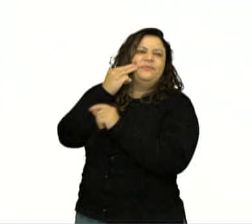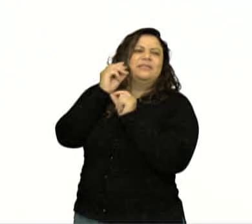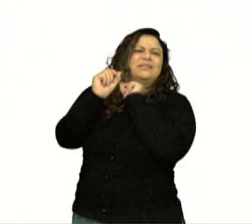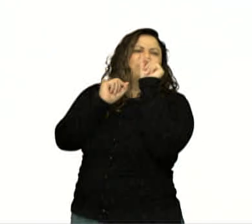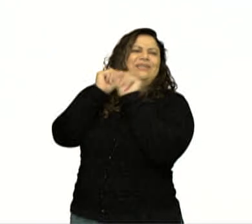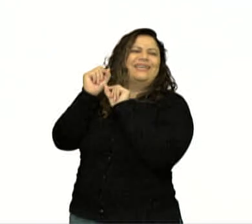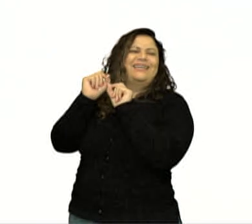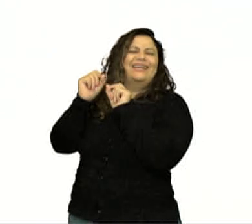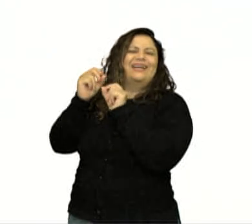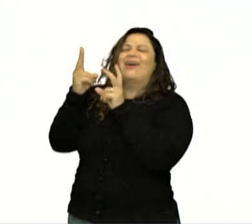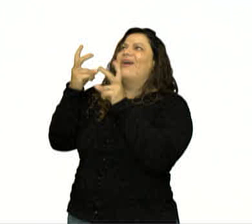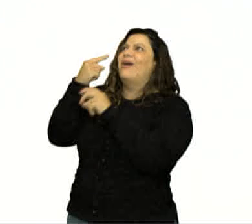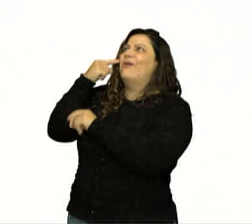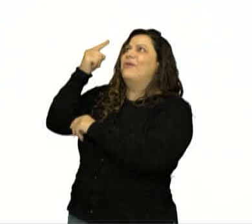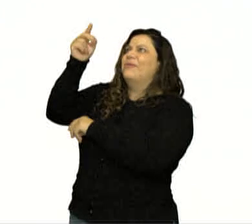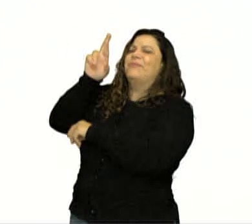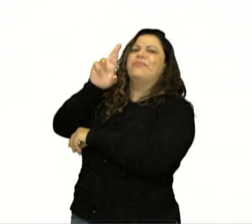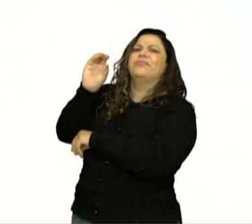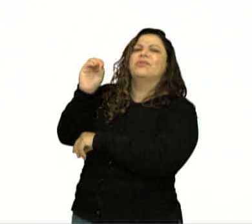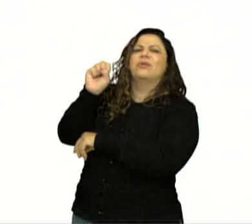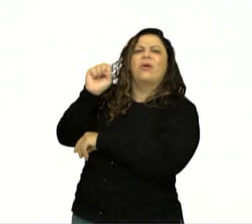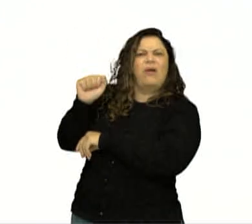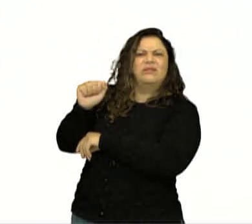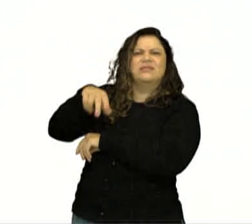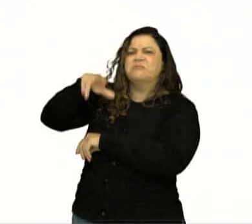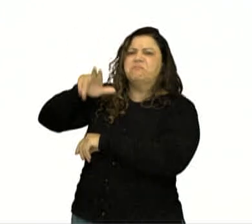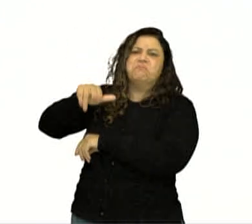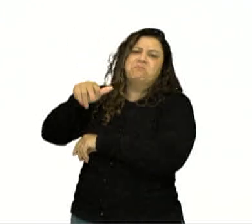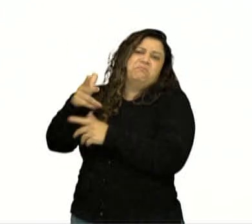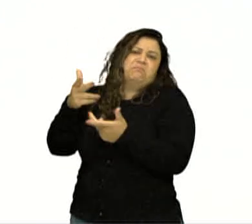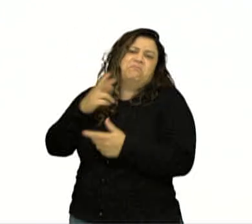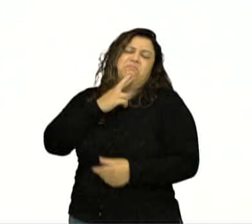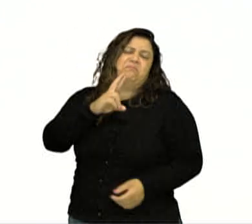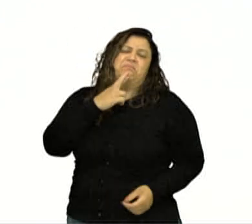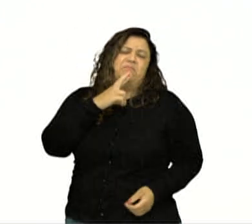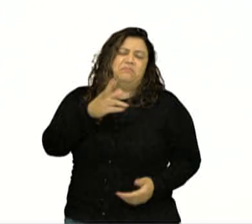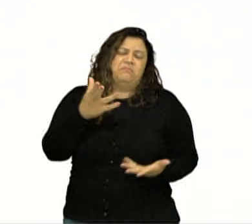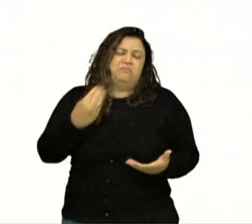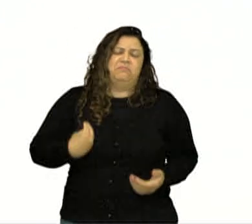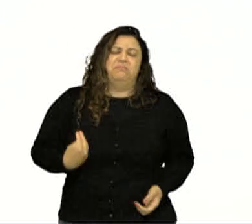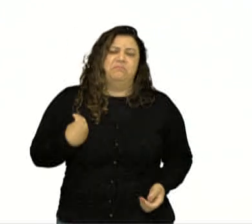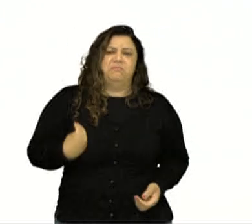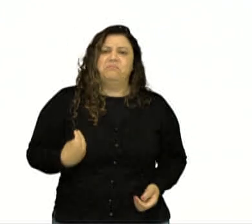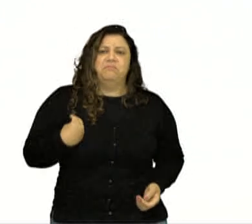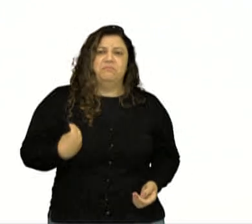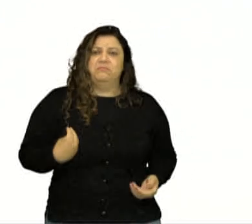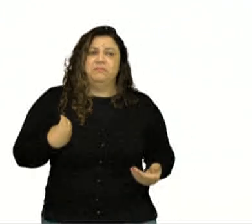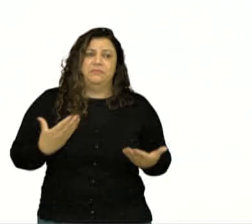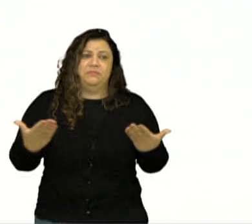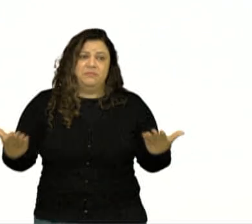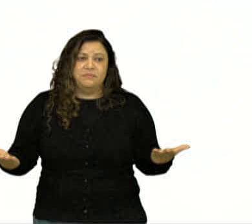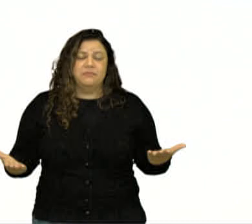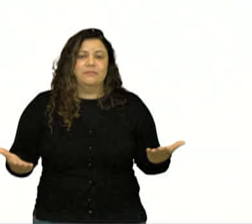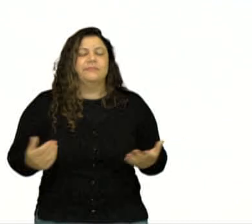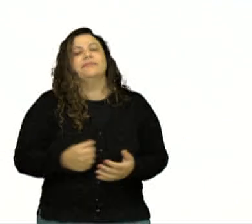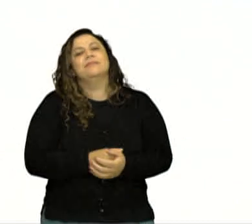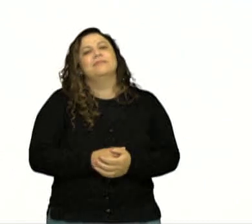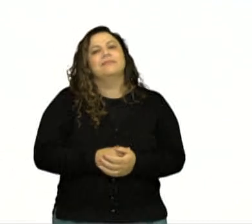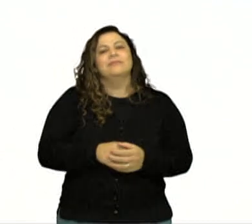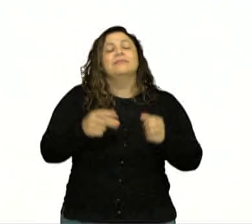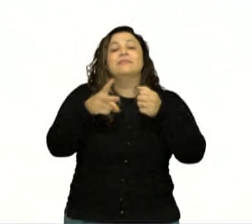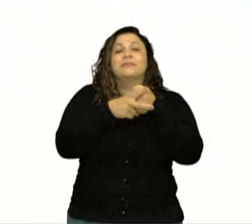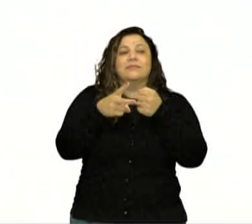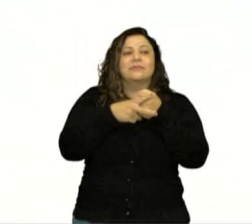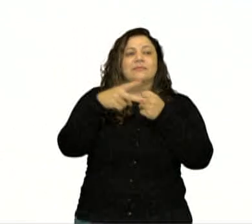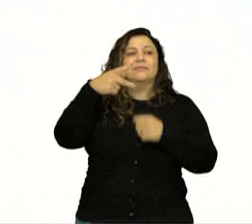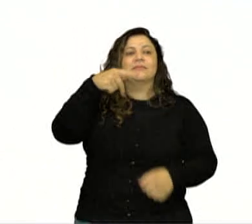queixou da vida. Então temos voz reflexiva, né? Rosa nunca se queixou da vida. Então o verbo, ele é